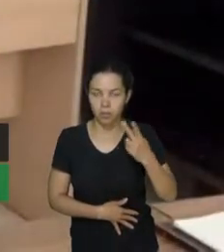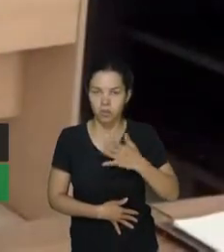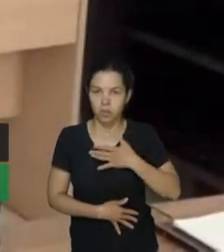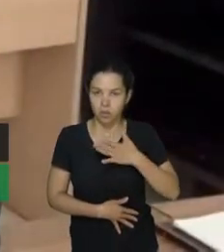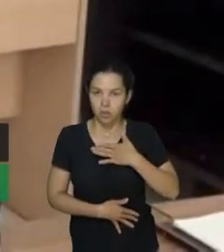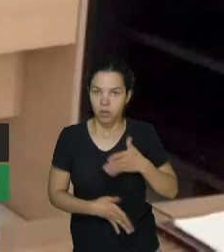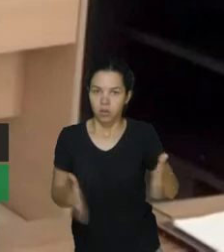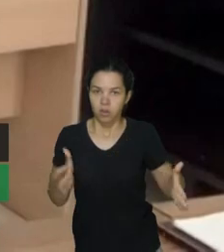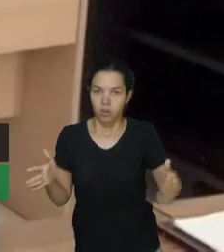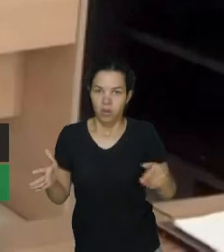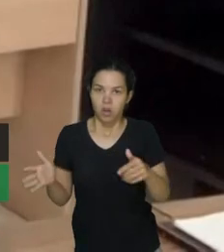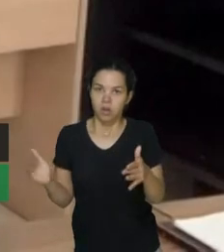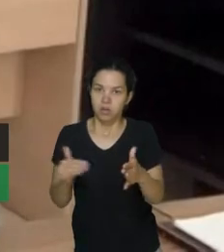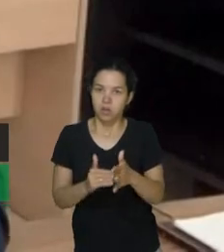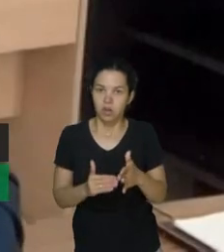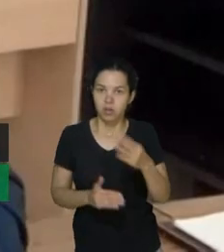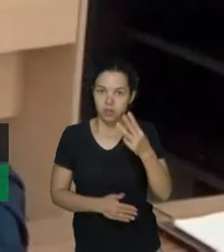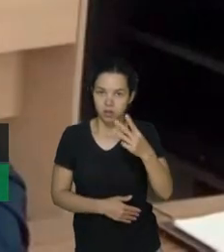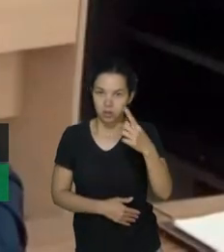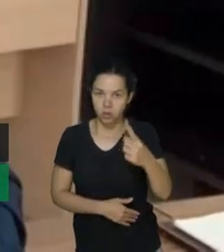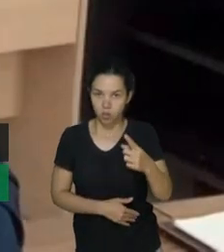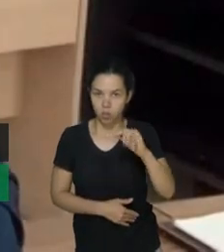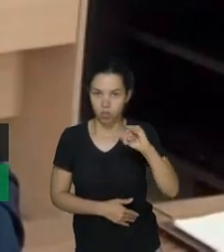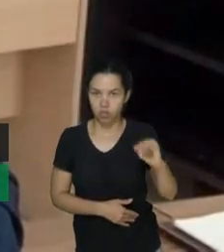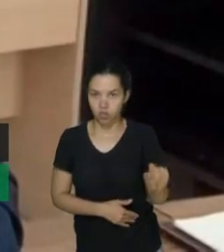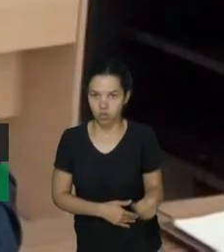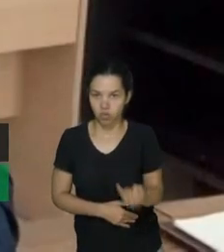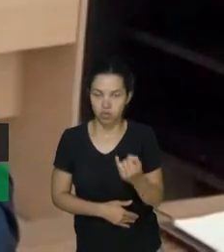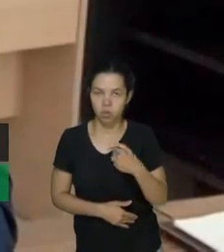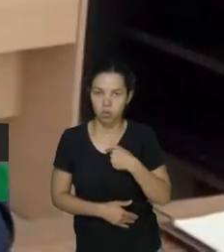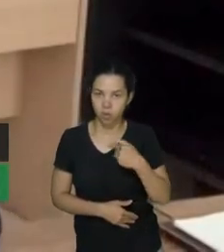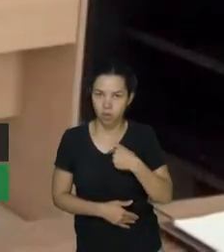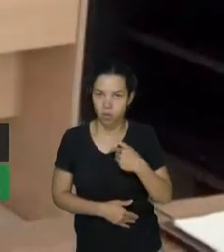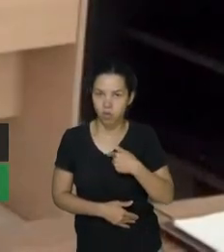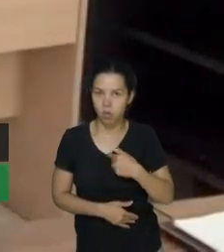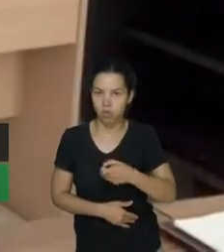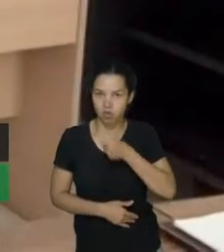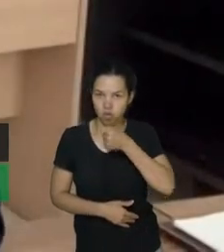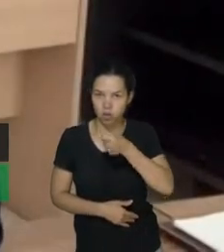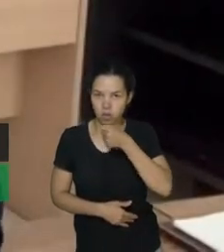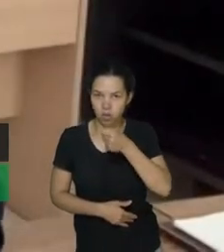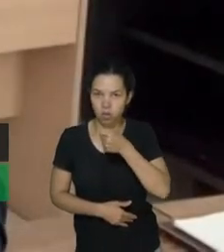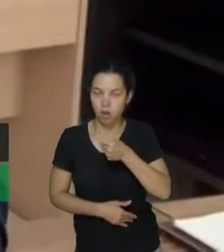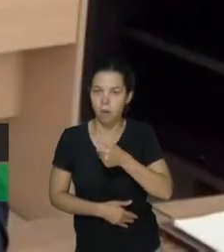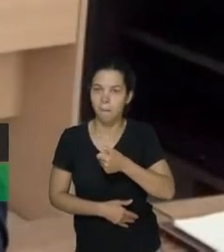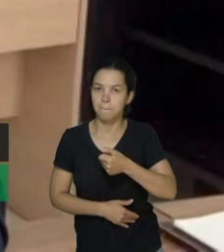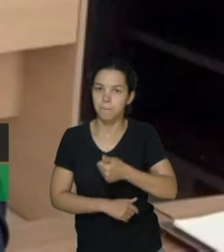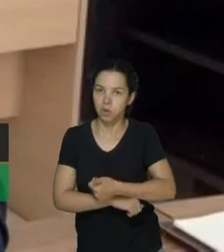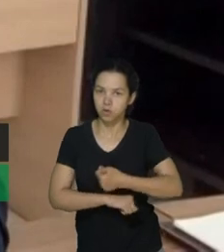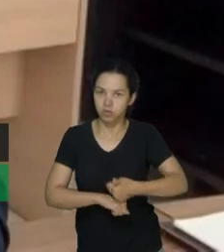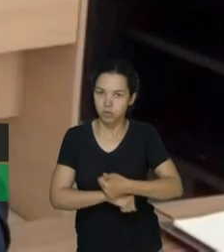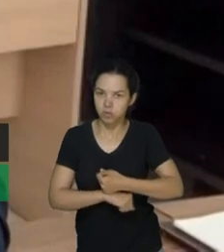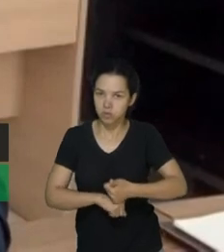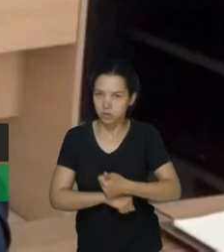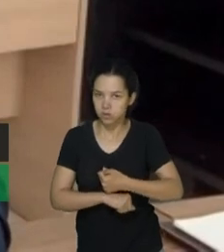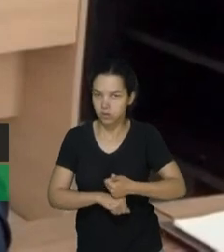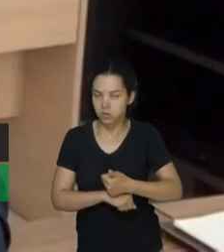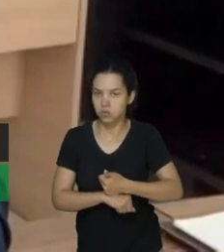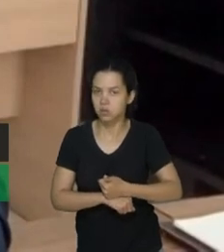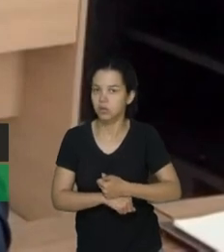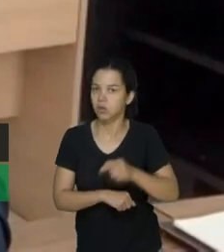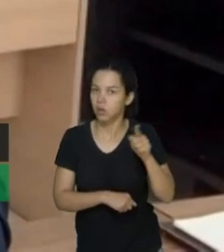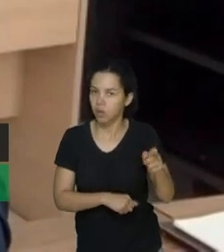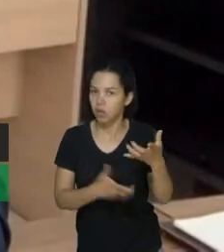mandato até 31 de janeiro, mas além disso, sou jornalista de profissão e formação acadêmica. Ou seja, eles